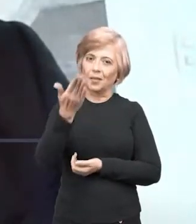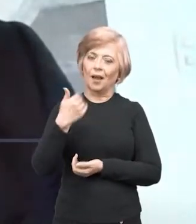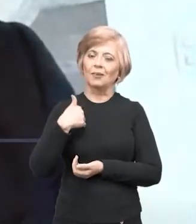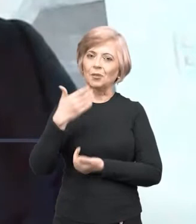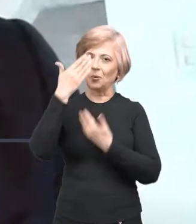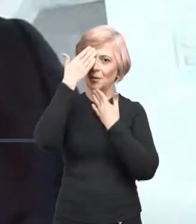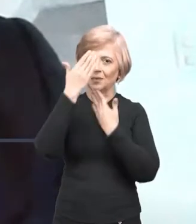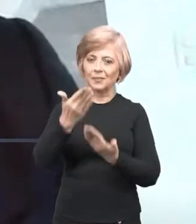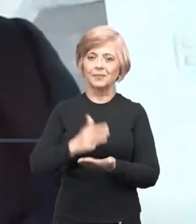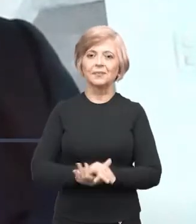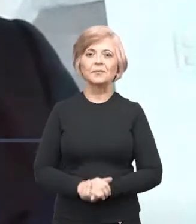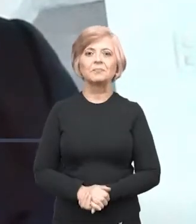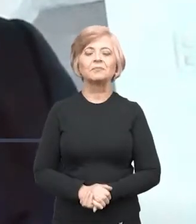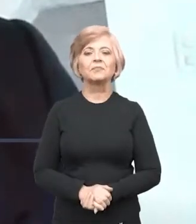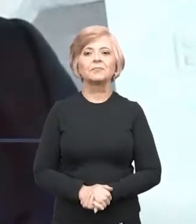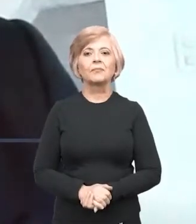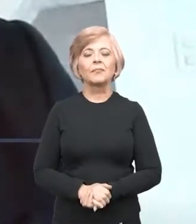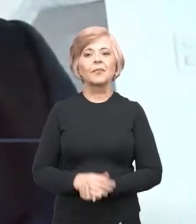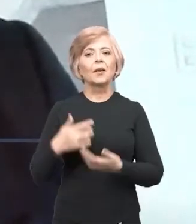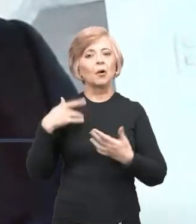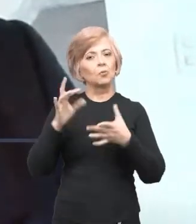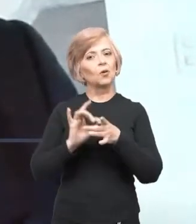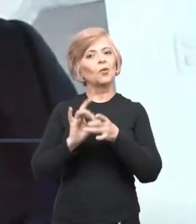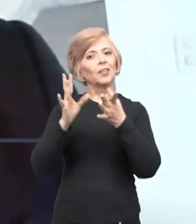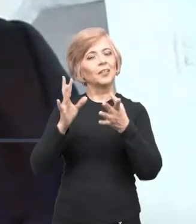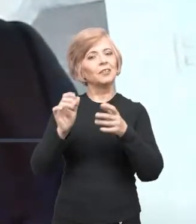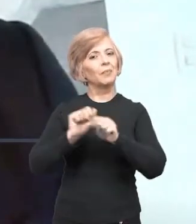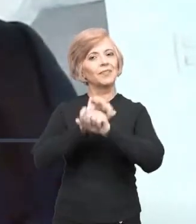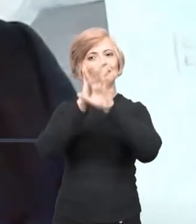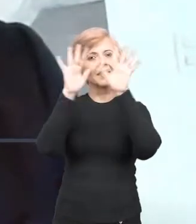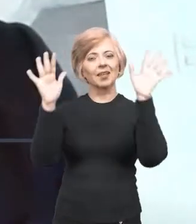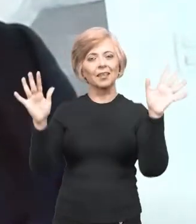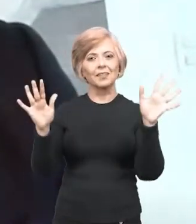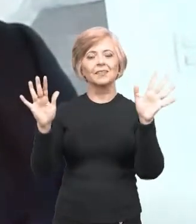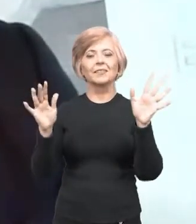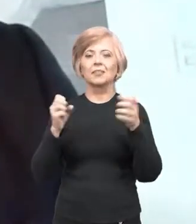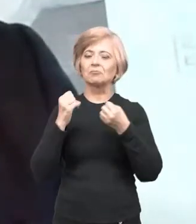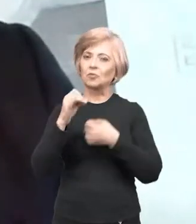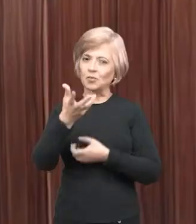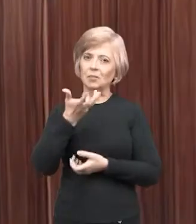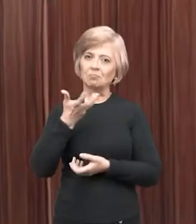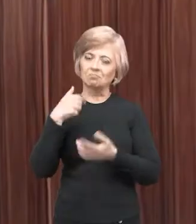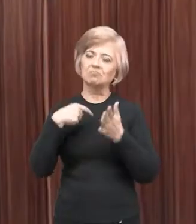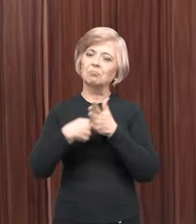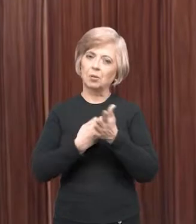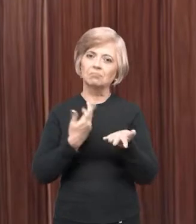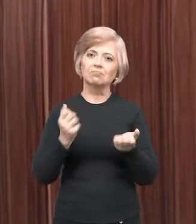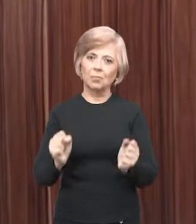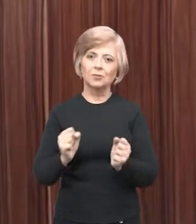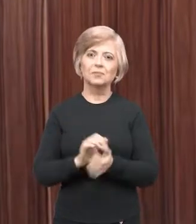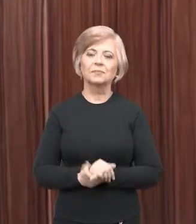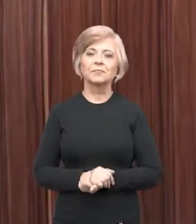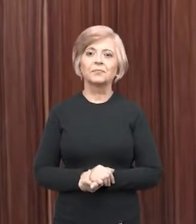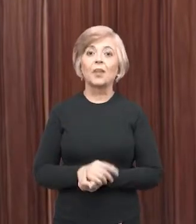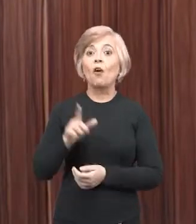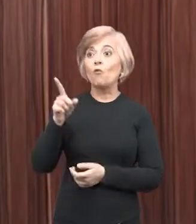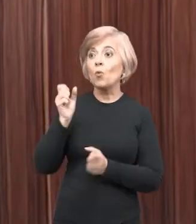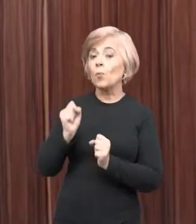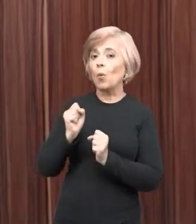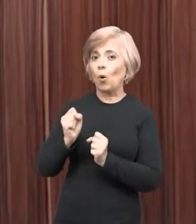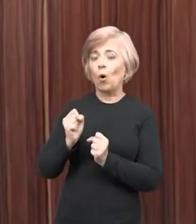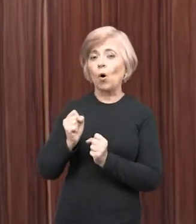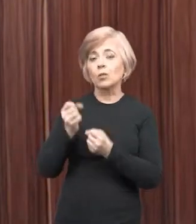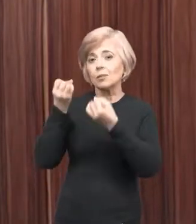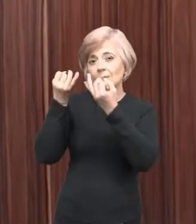com o convite e estou à disposição para prestar os esclarecimentos aí que se fizerem necessários. Bom, doutor, o senhor poderia explicar para os